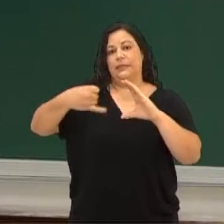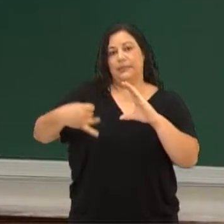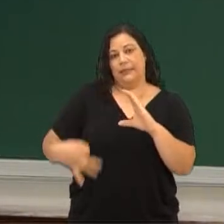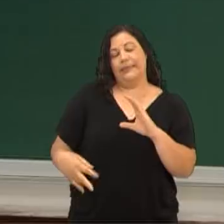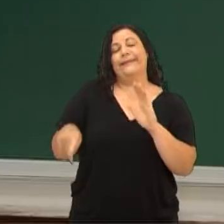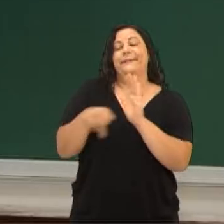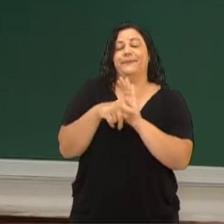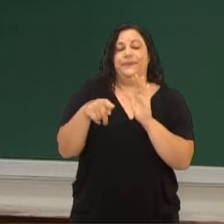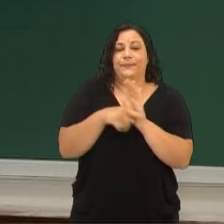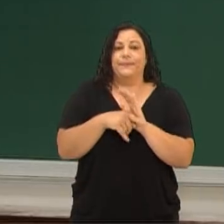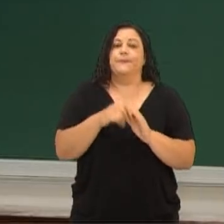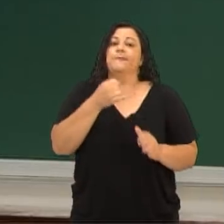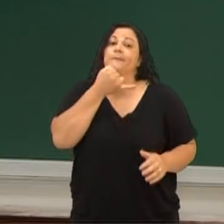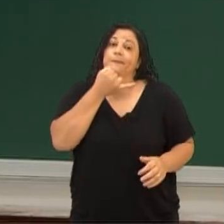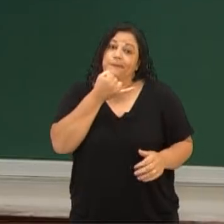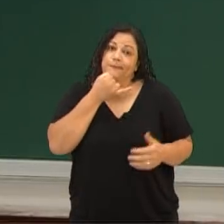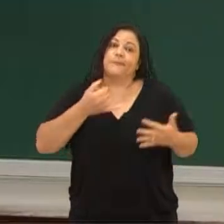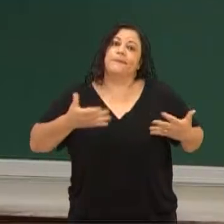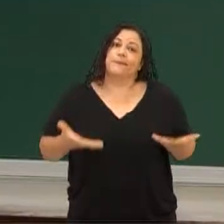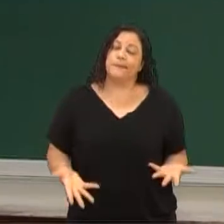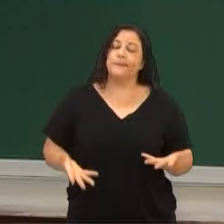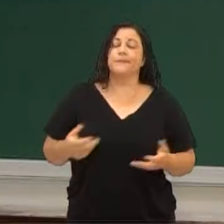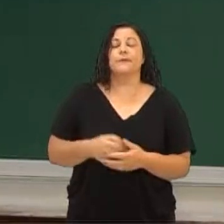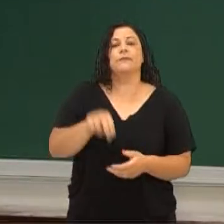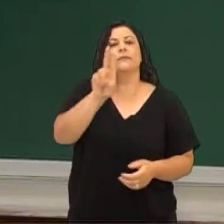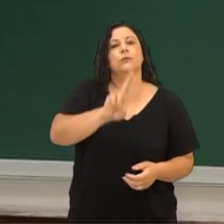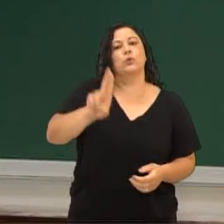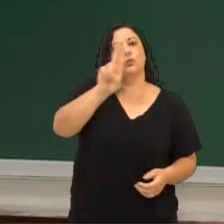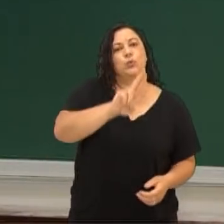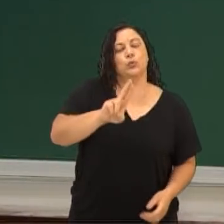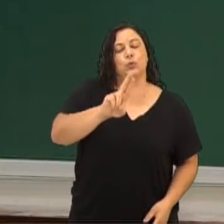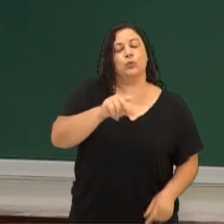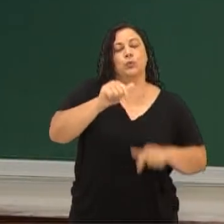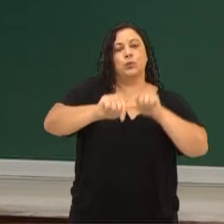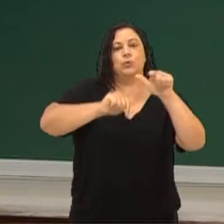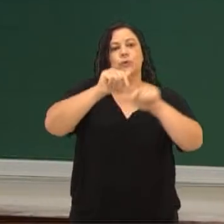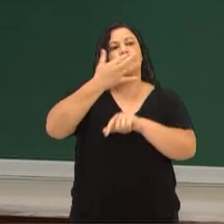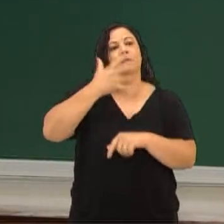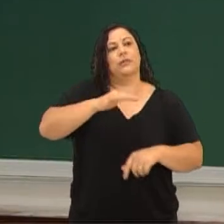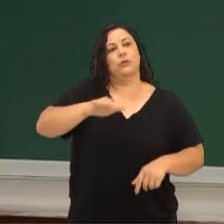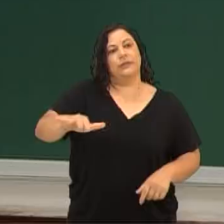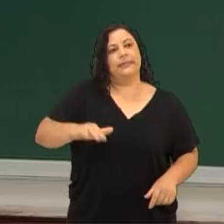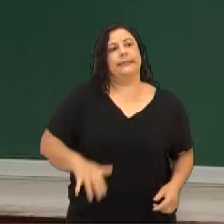aí que é lamentável, né, que é o uso do trabalho infantil.